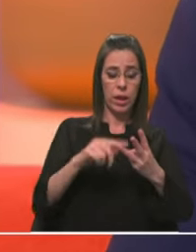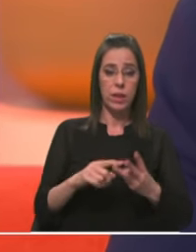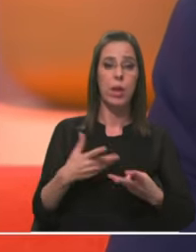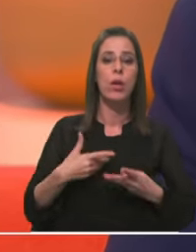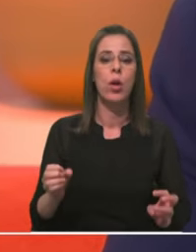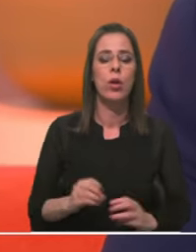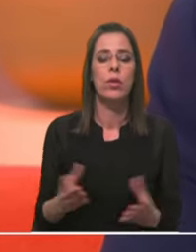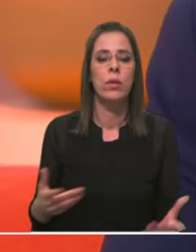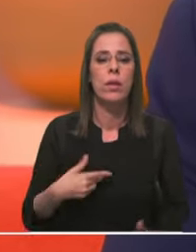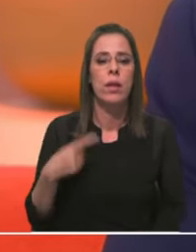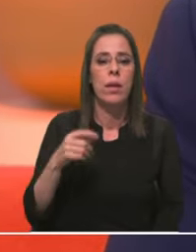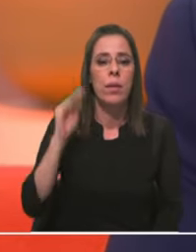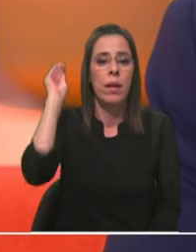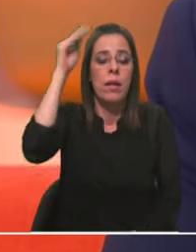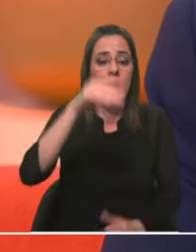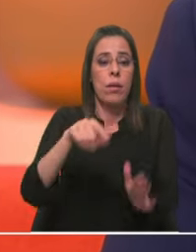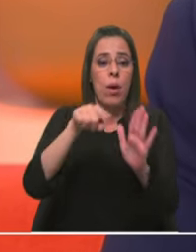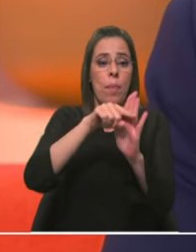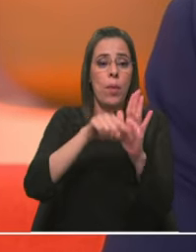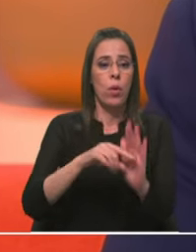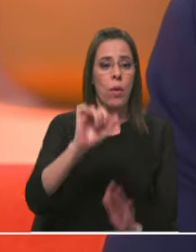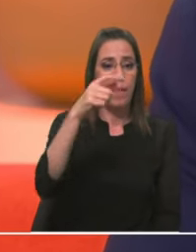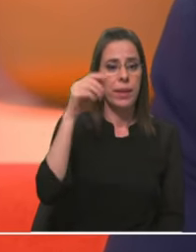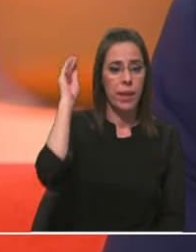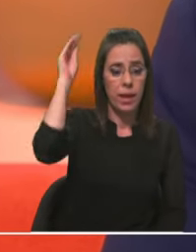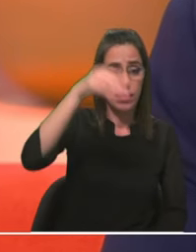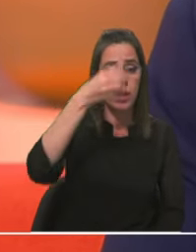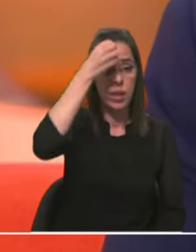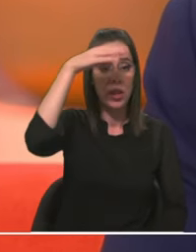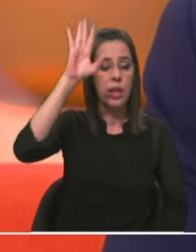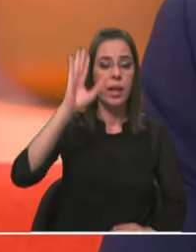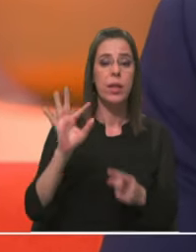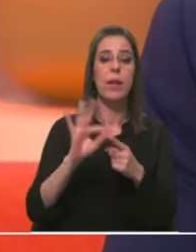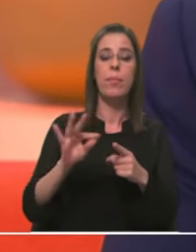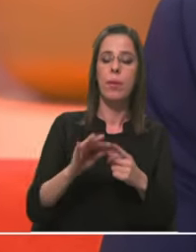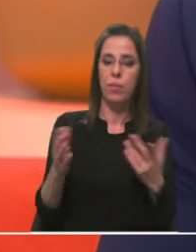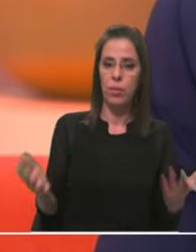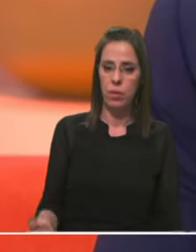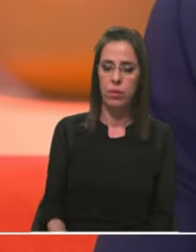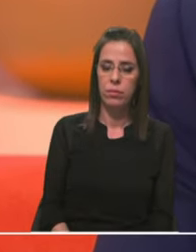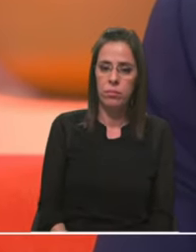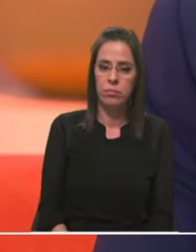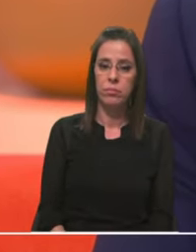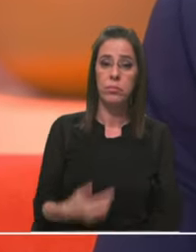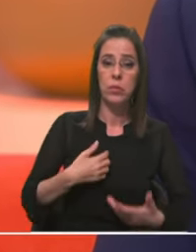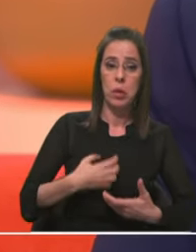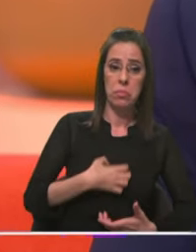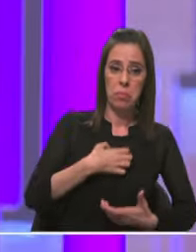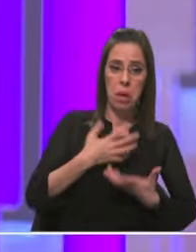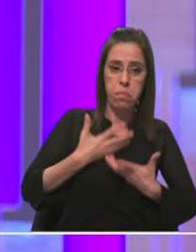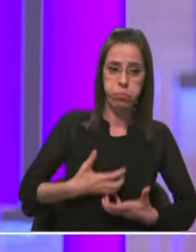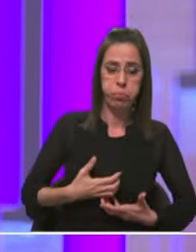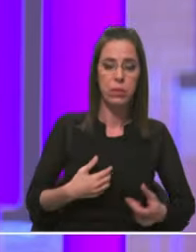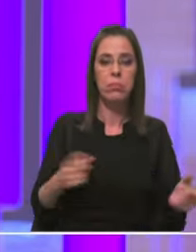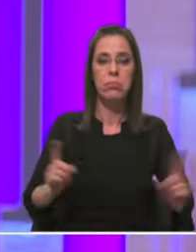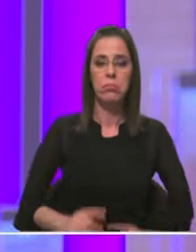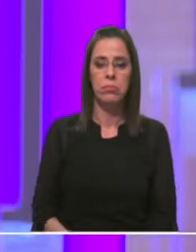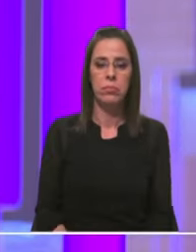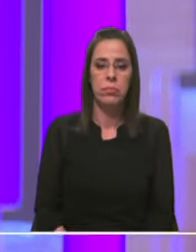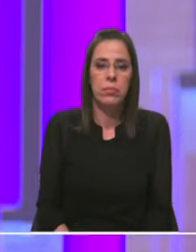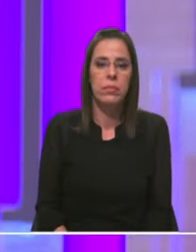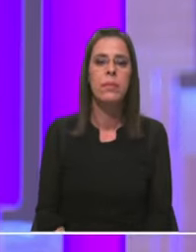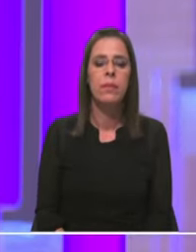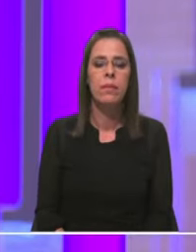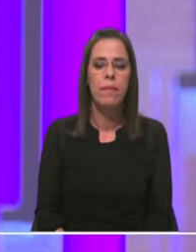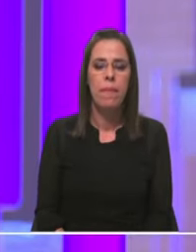mas iso é o presidente da república e o protocolo do Presidente da República se deve ter esquecido esse pormenor mas também não não fica sentido a mim